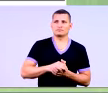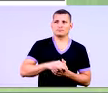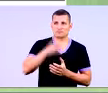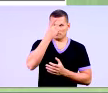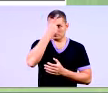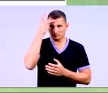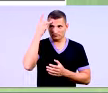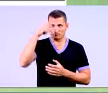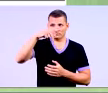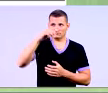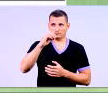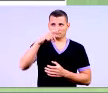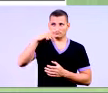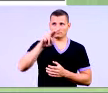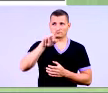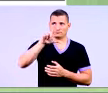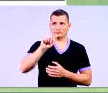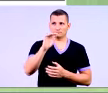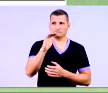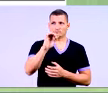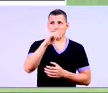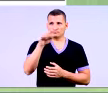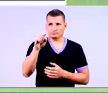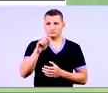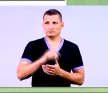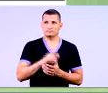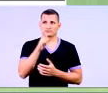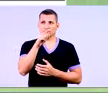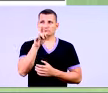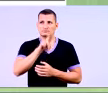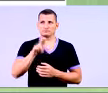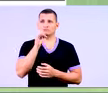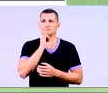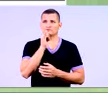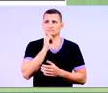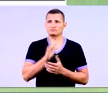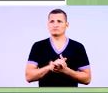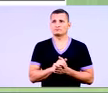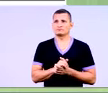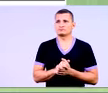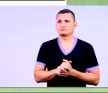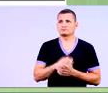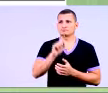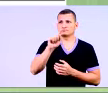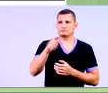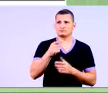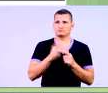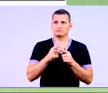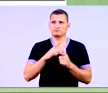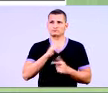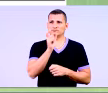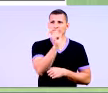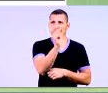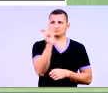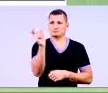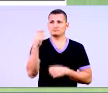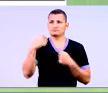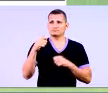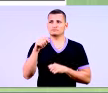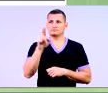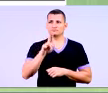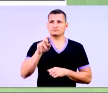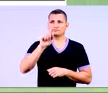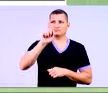ou no caso aqui ele usou um exemplo é conviver porque o declarando duas variáveis a